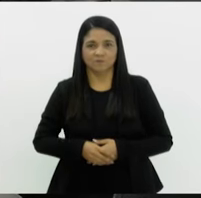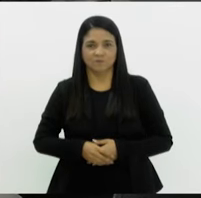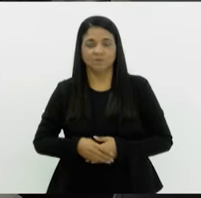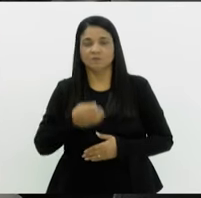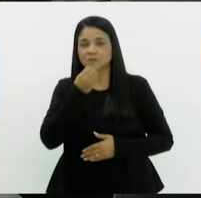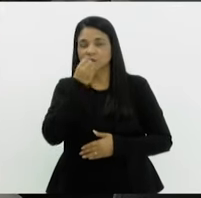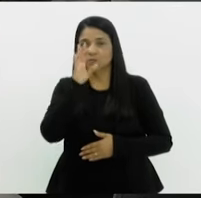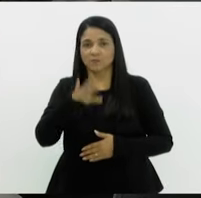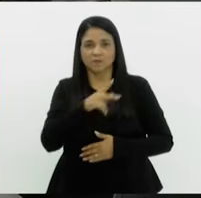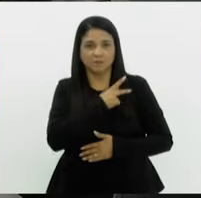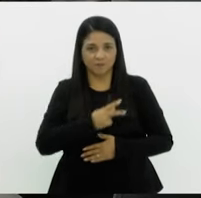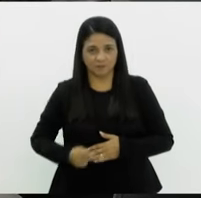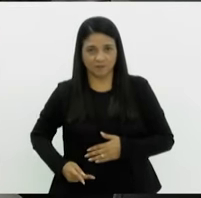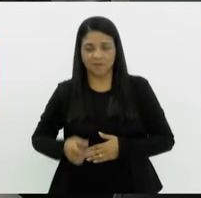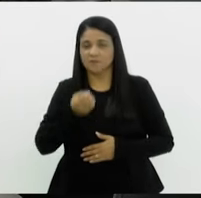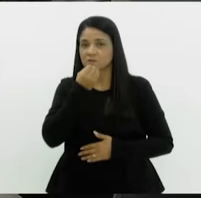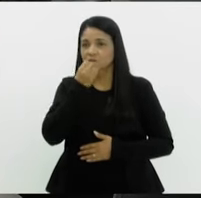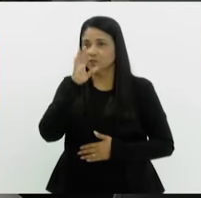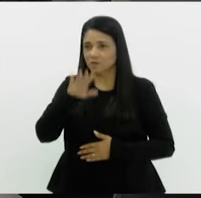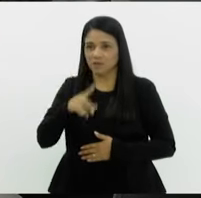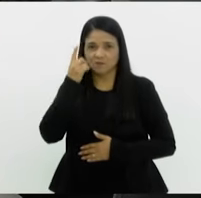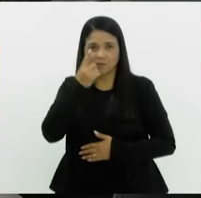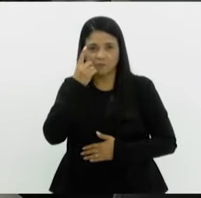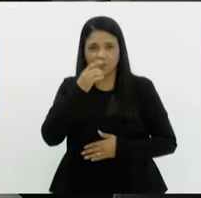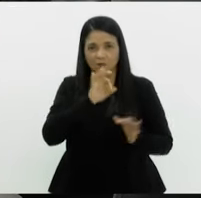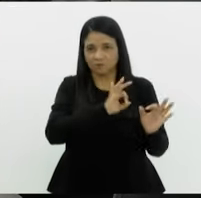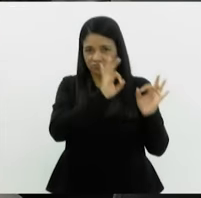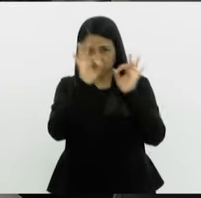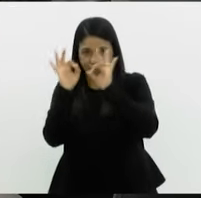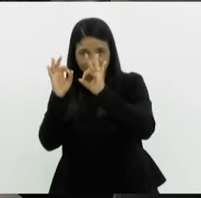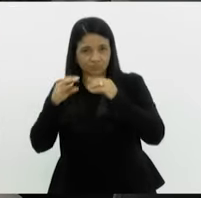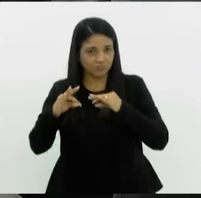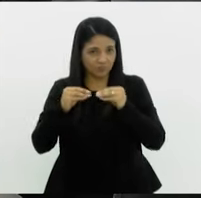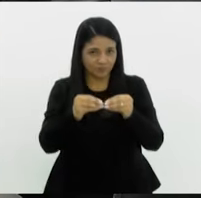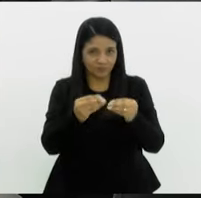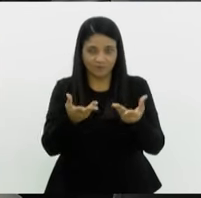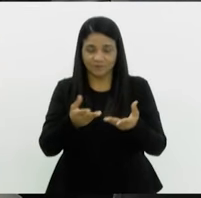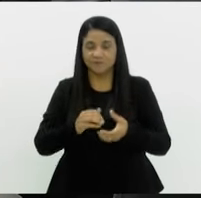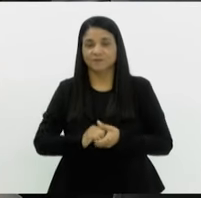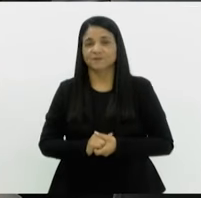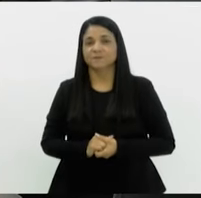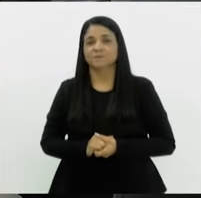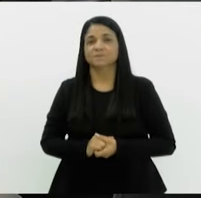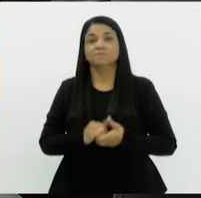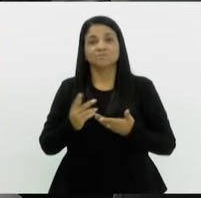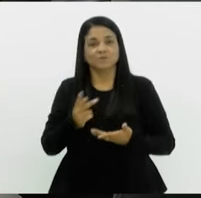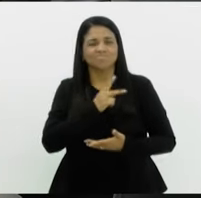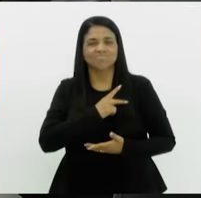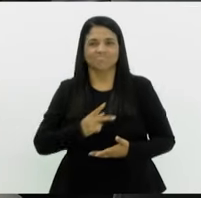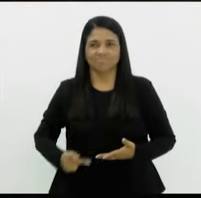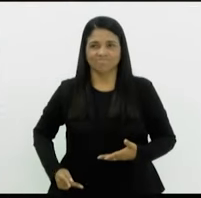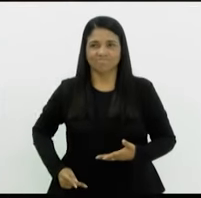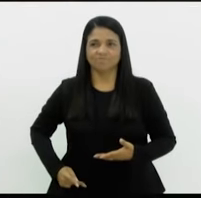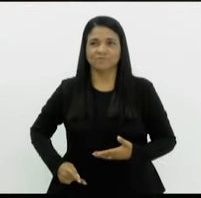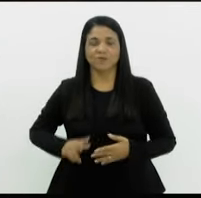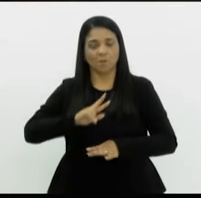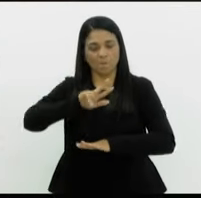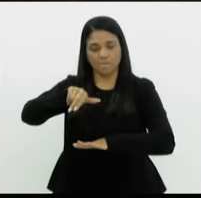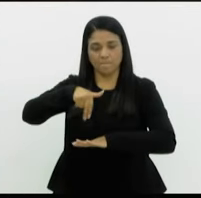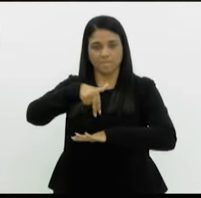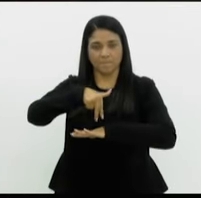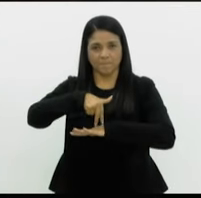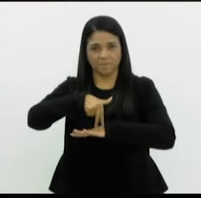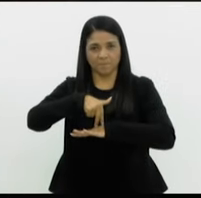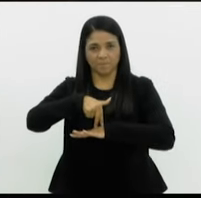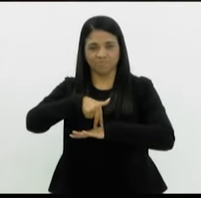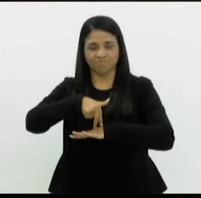Boa tarde, senhor presidente, boa tarde, nobres deputados, todos que nos assistem. Senhor presidente, hoje eu venho a essa tribuna para externar